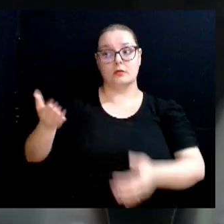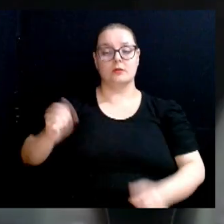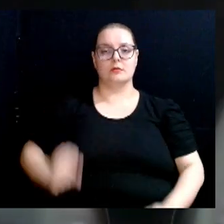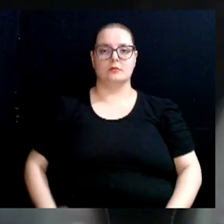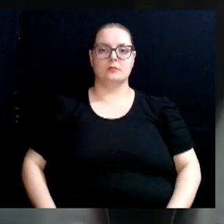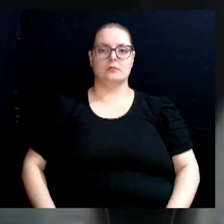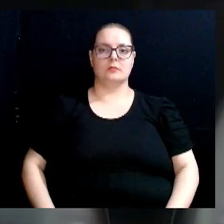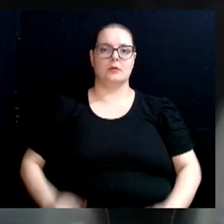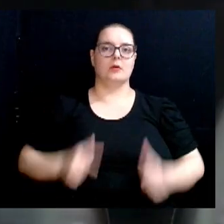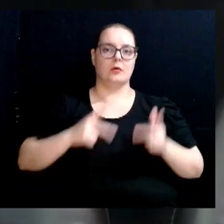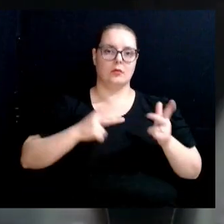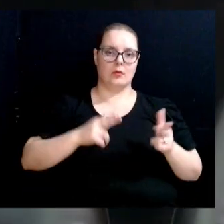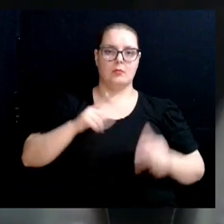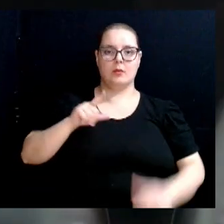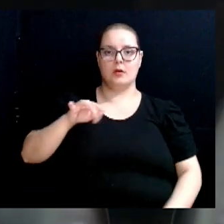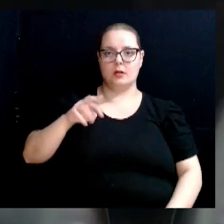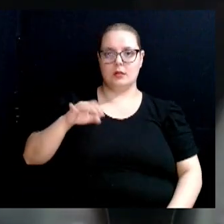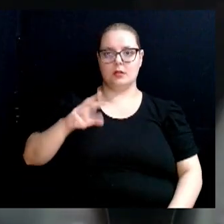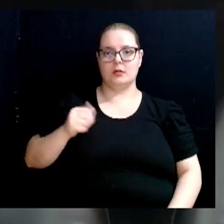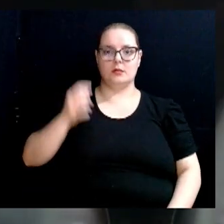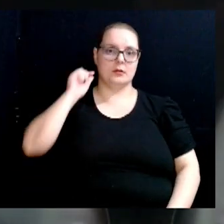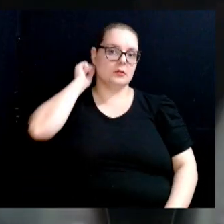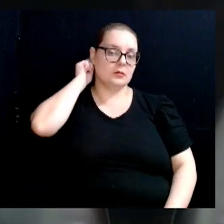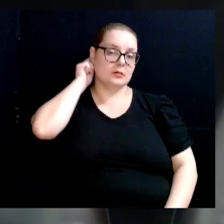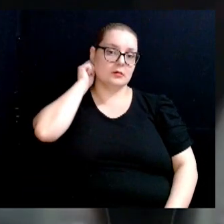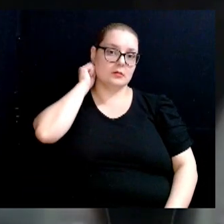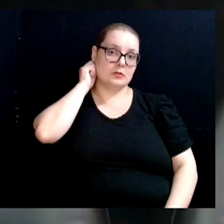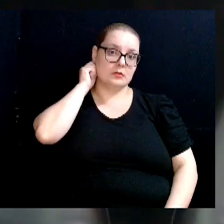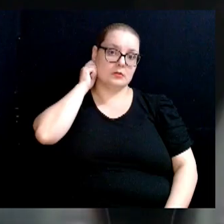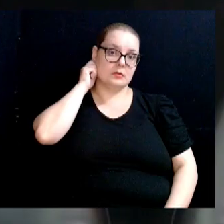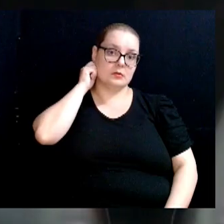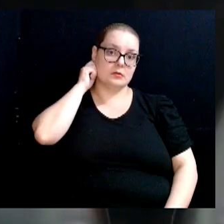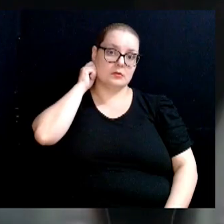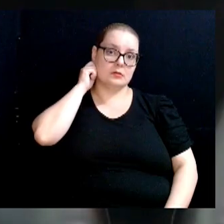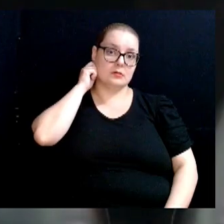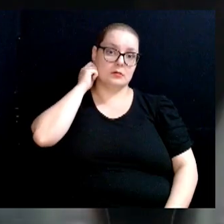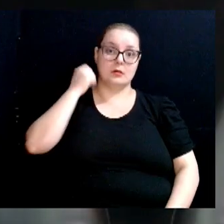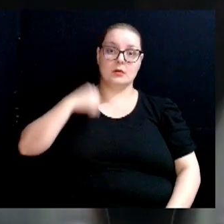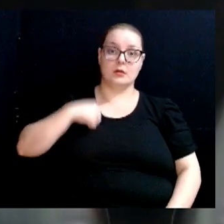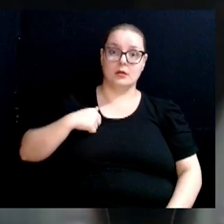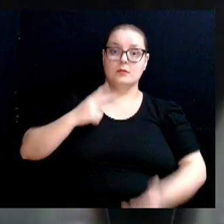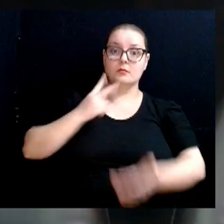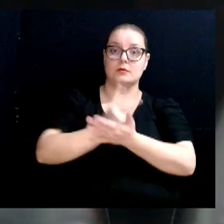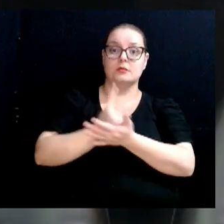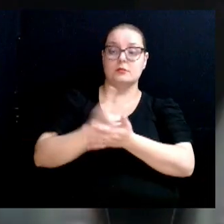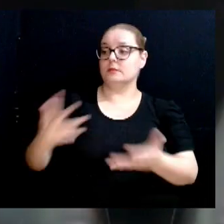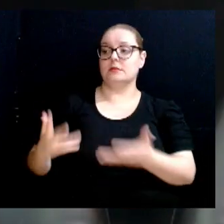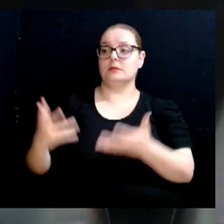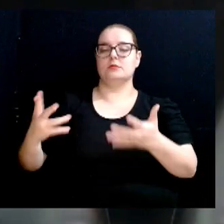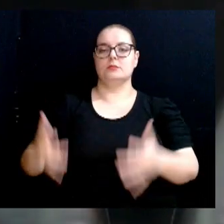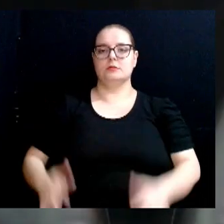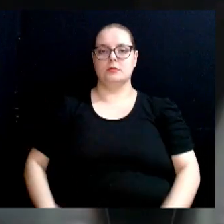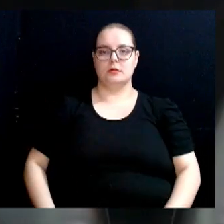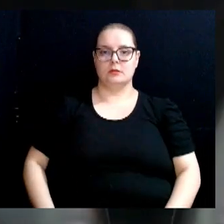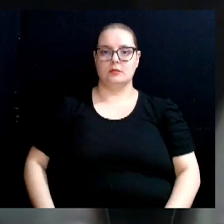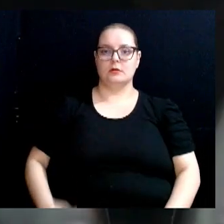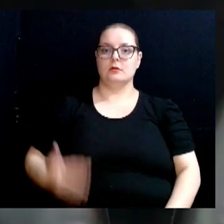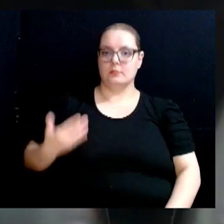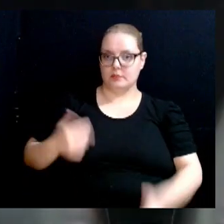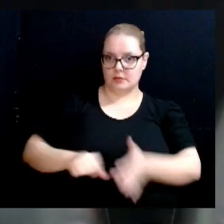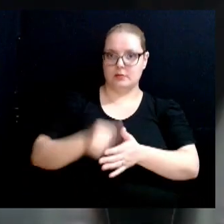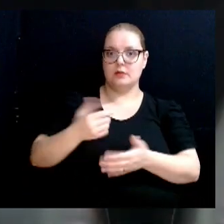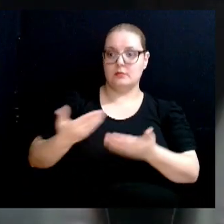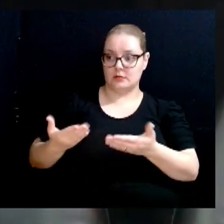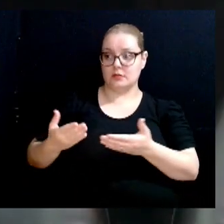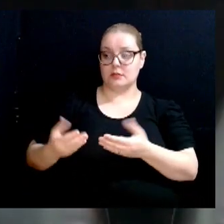pergunta sobre o tempo todo eu tomar iniciativa. Primeiro, você dá espaço. E segundo, qual o espaço de